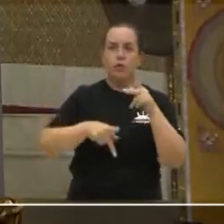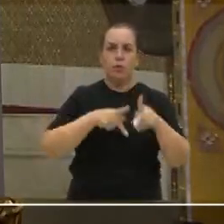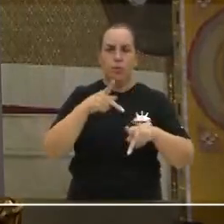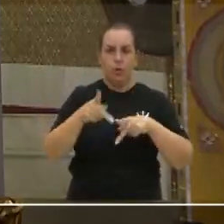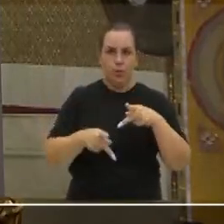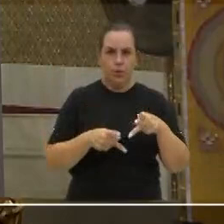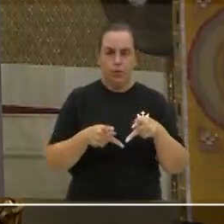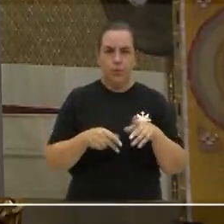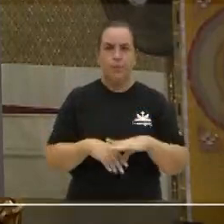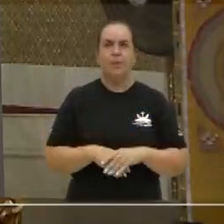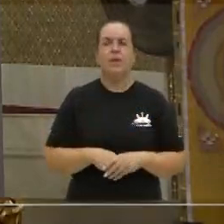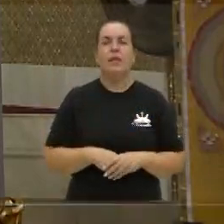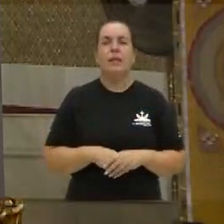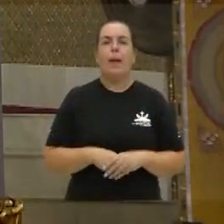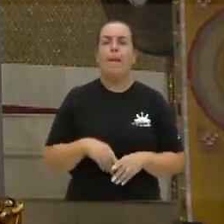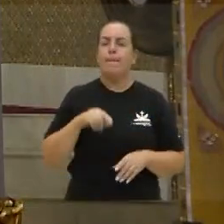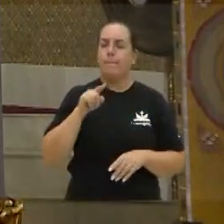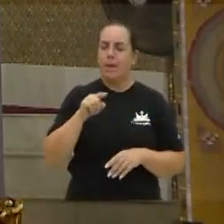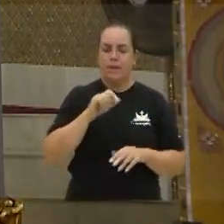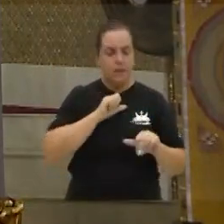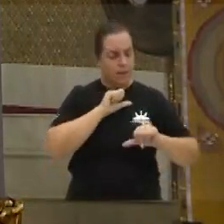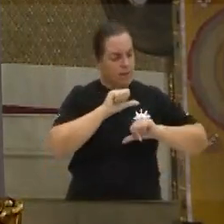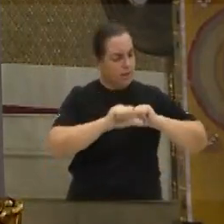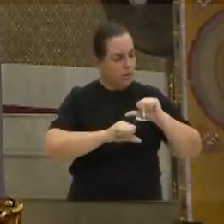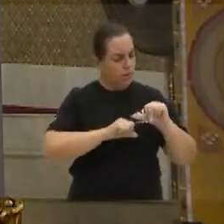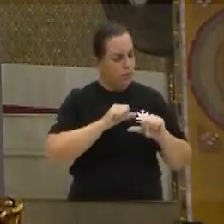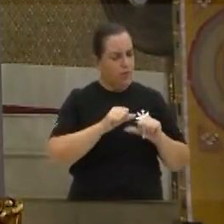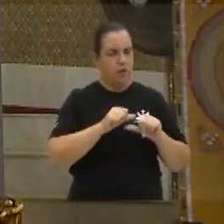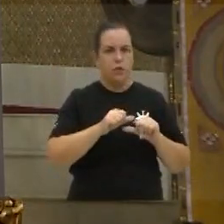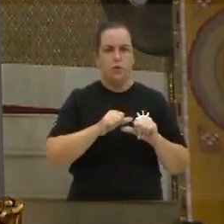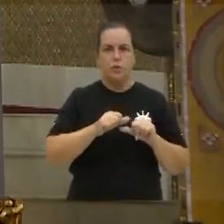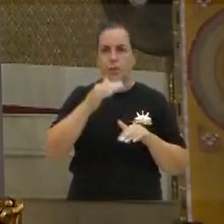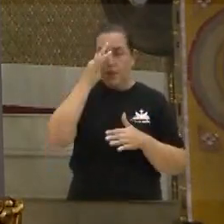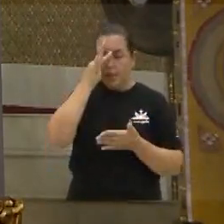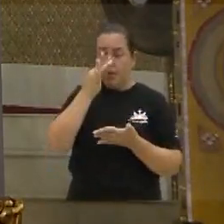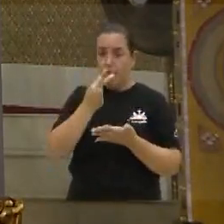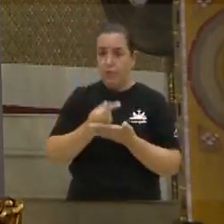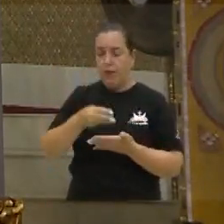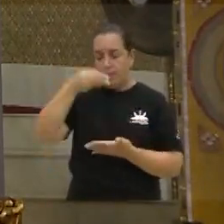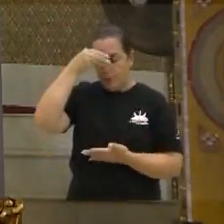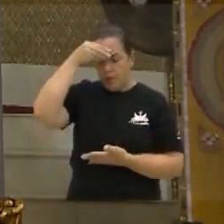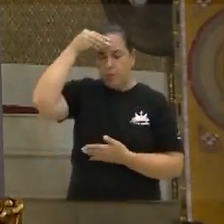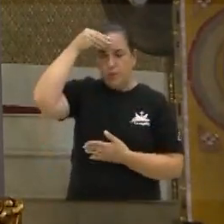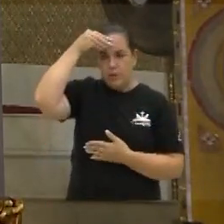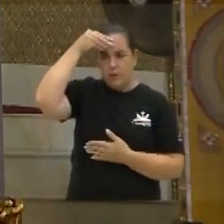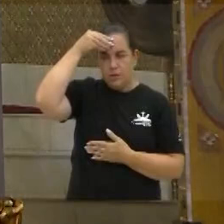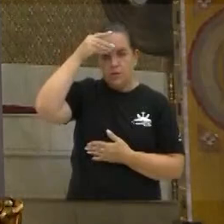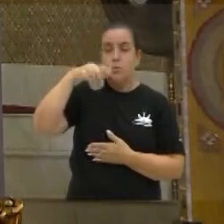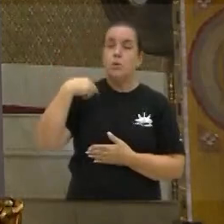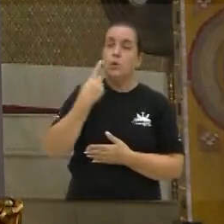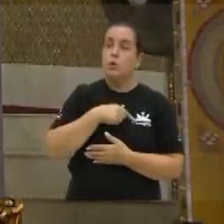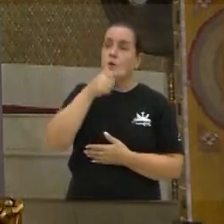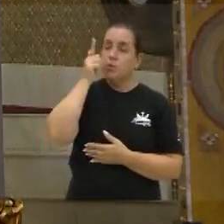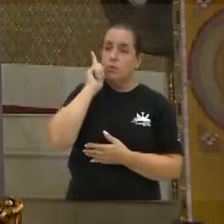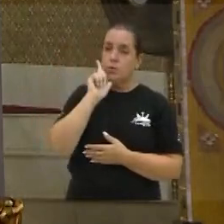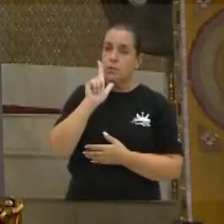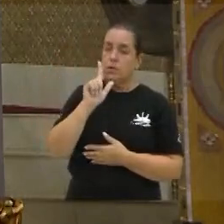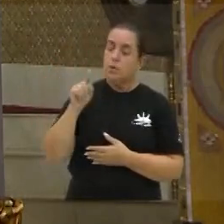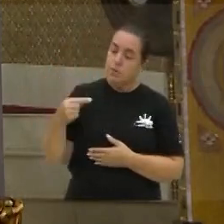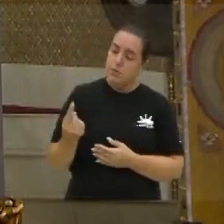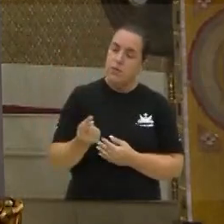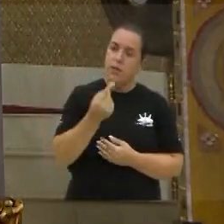povo, para que, renovados pela profissão de fé e pelo batismo, consigam a